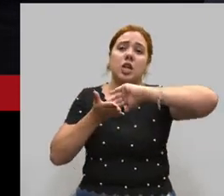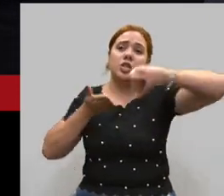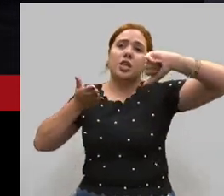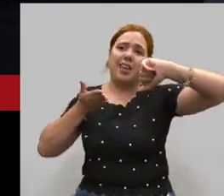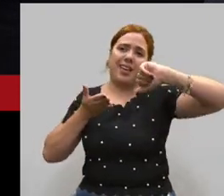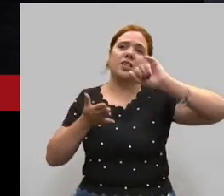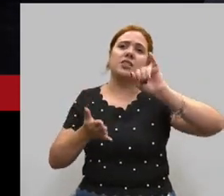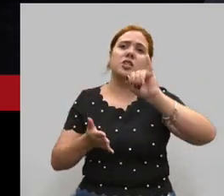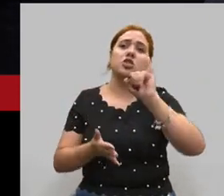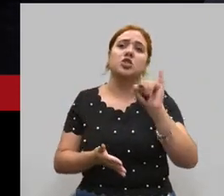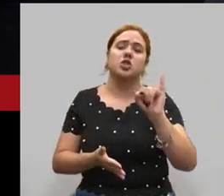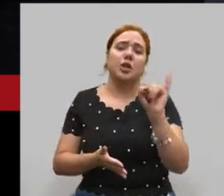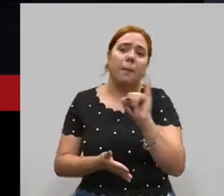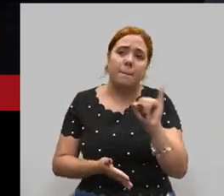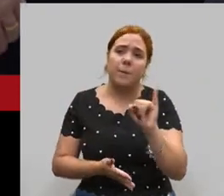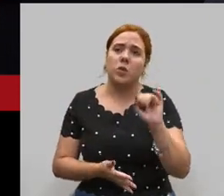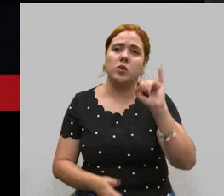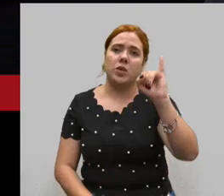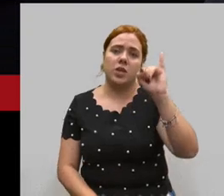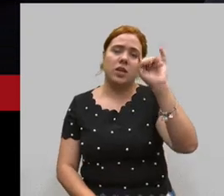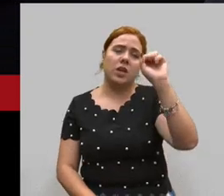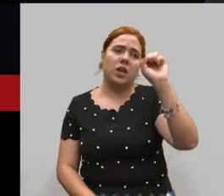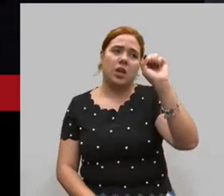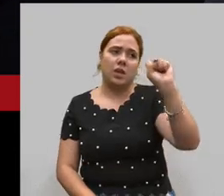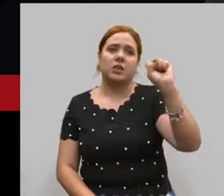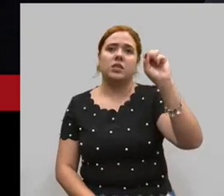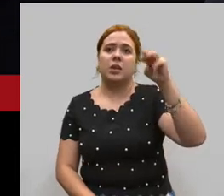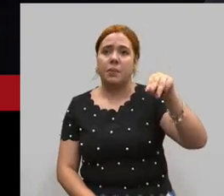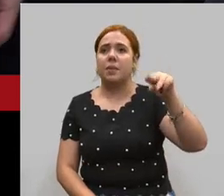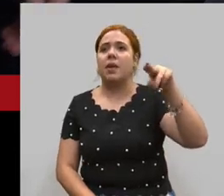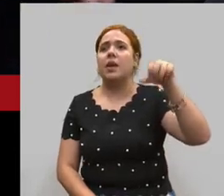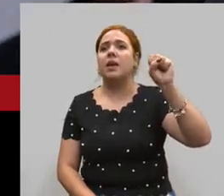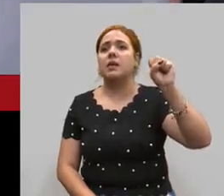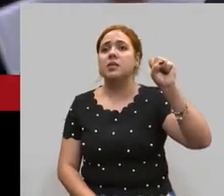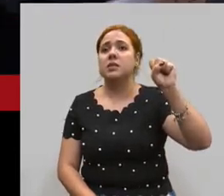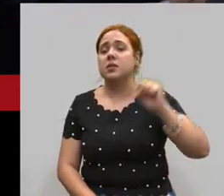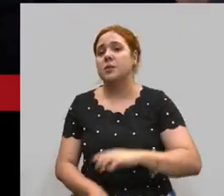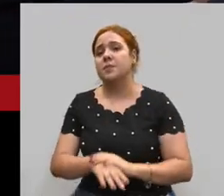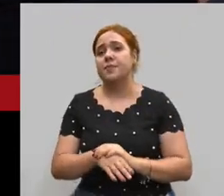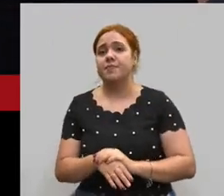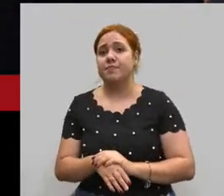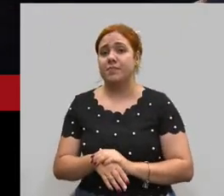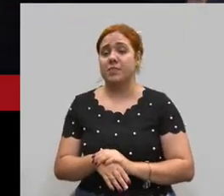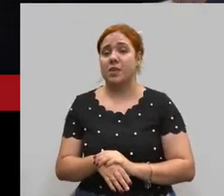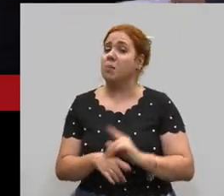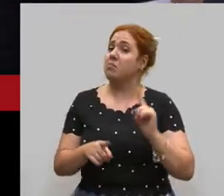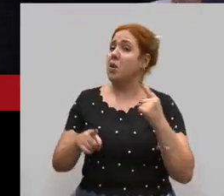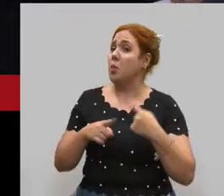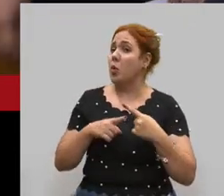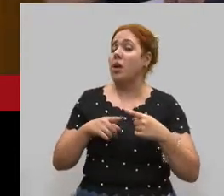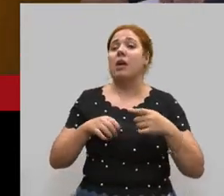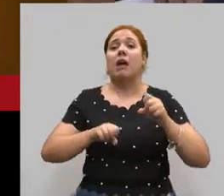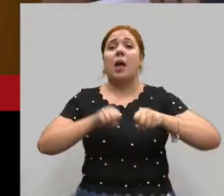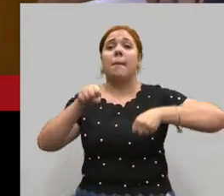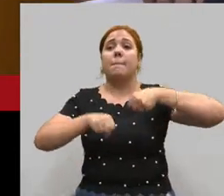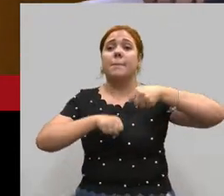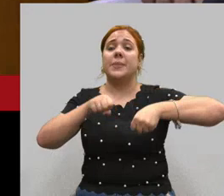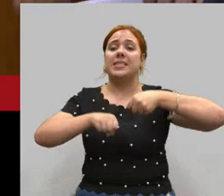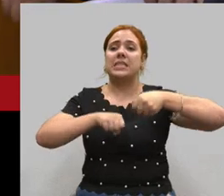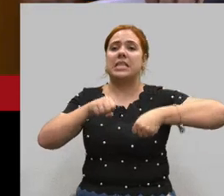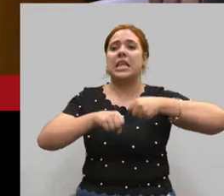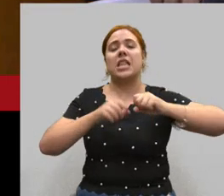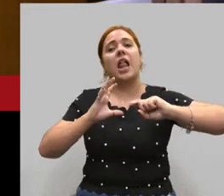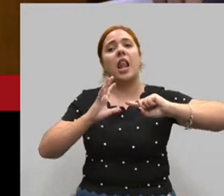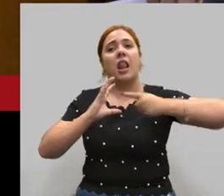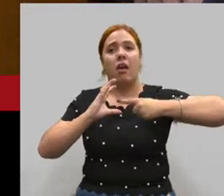incentivo na iniciação esportiva porque a bicicleta elétrica ela vai proporcionar ao pcd